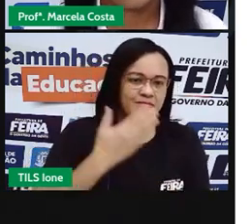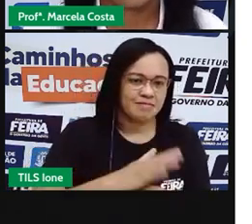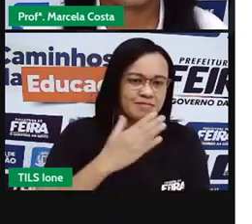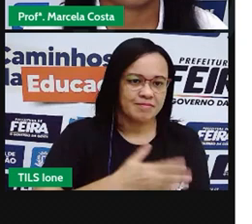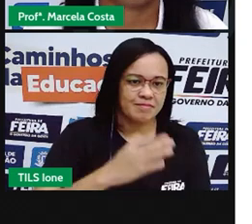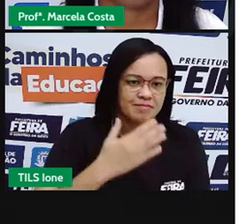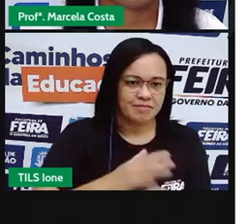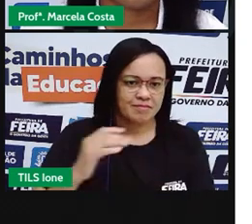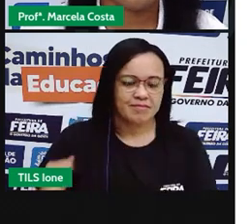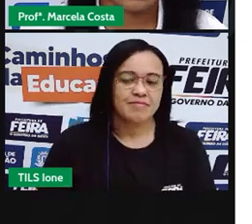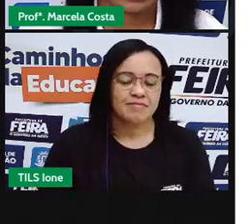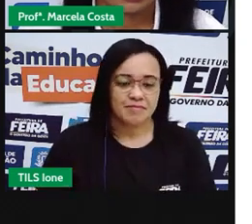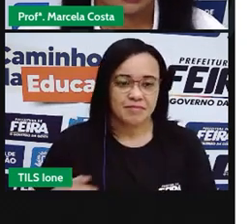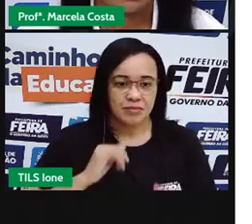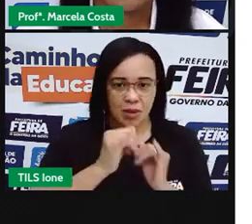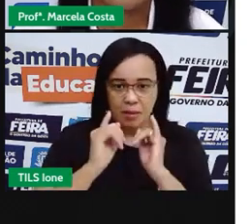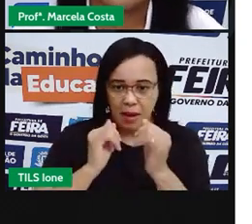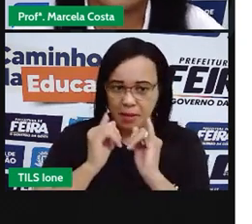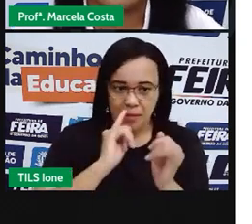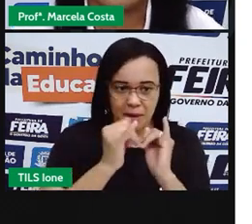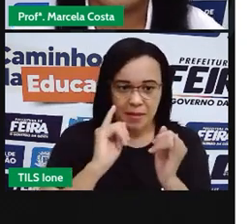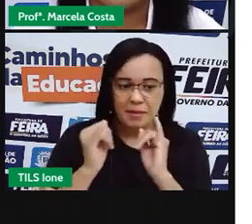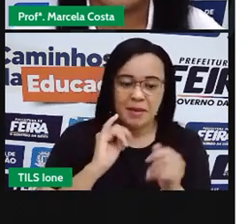em forma de conta.